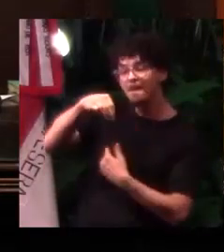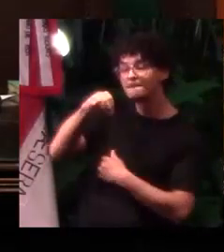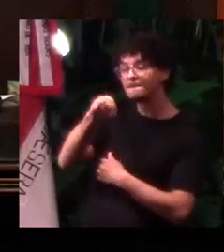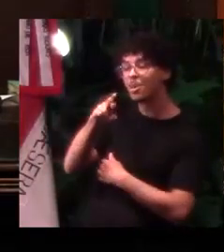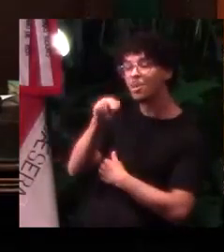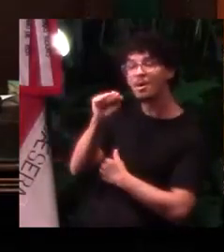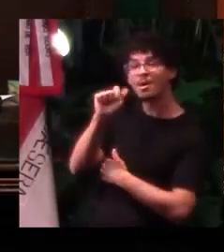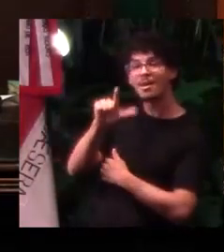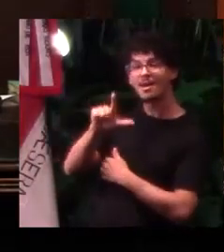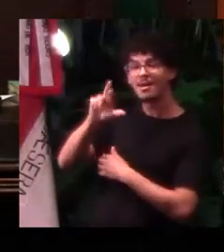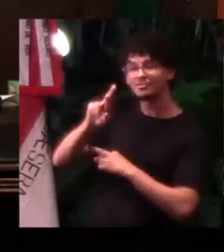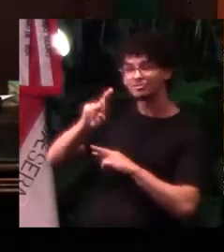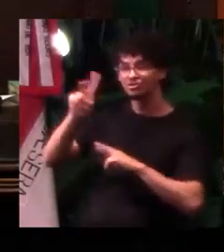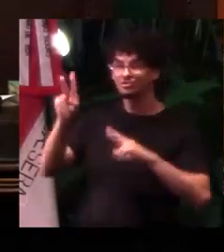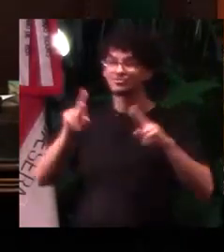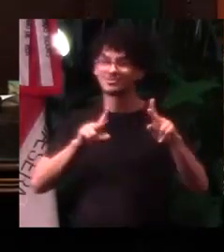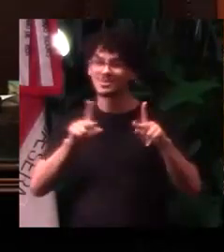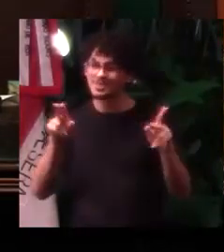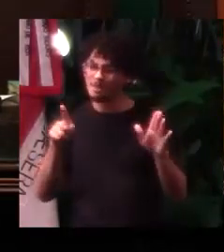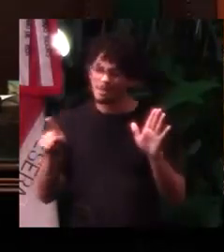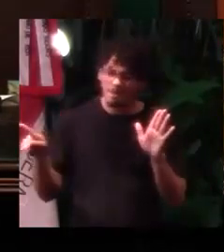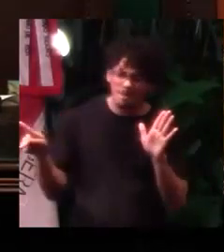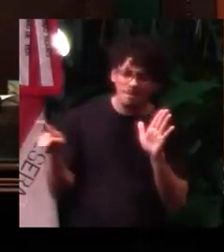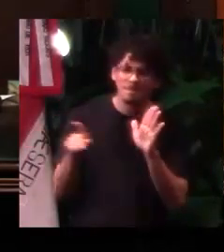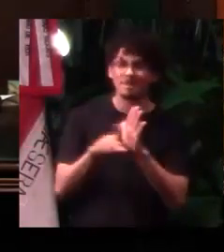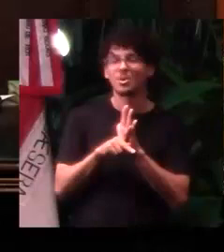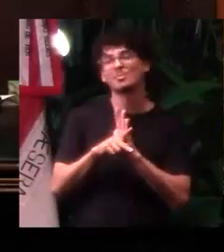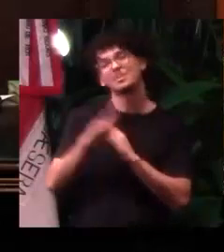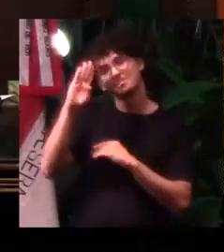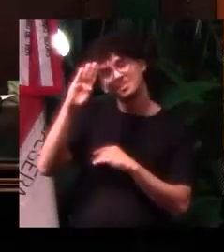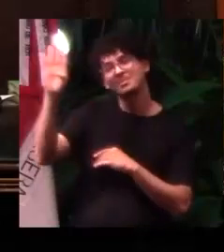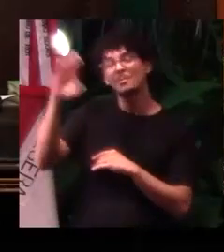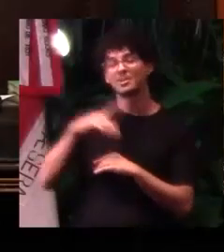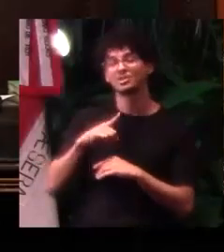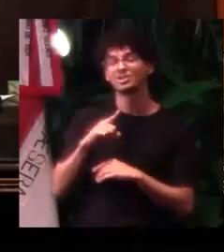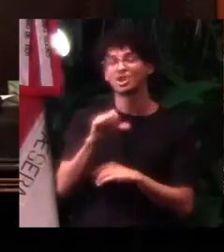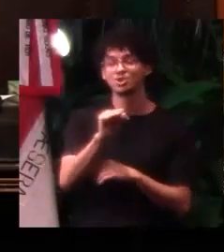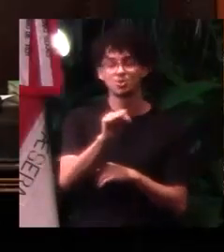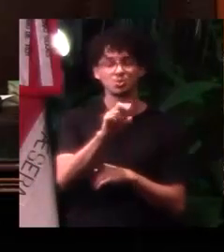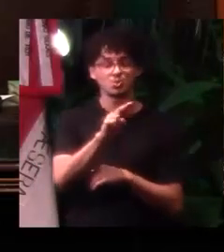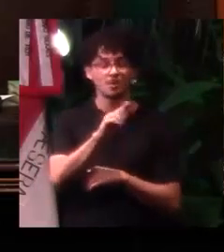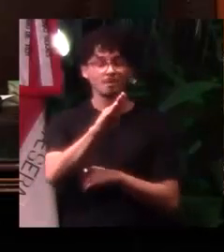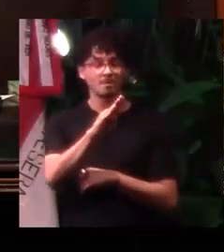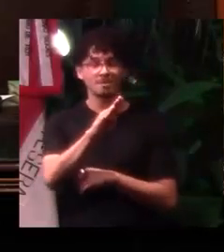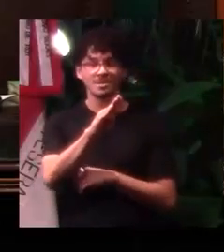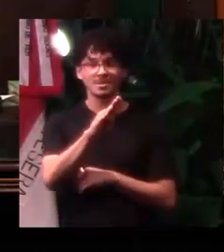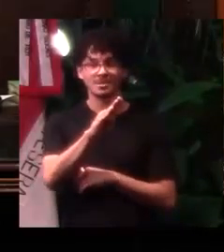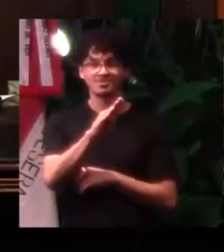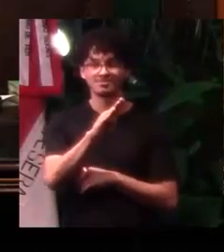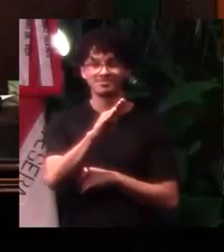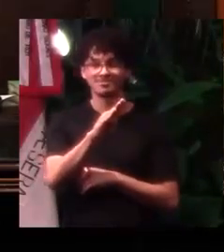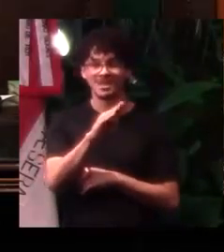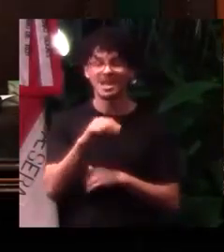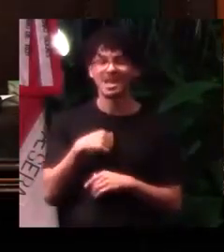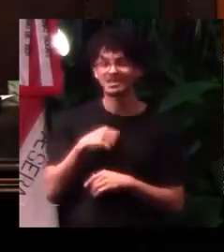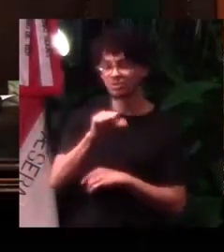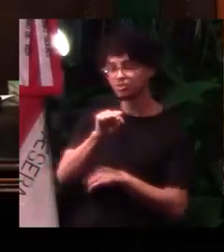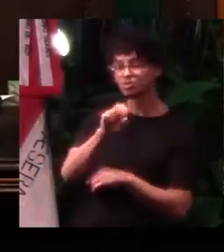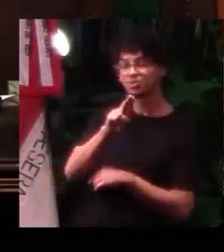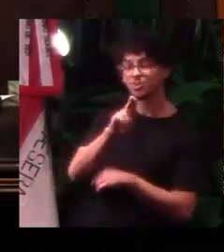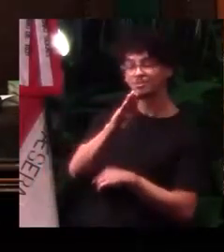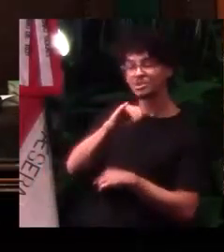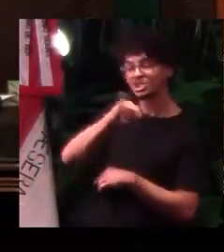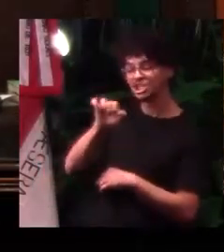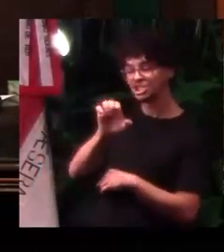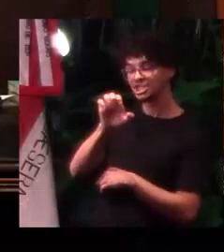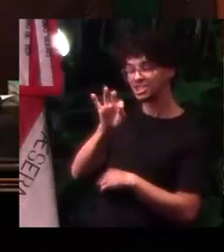própria subjetividade, que é ultravalorizada. Alguns chegam a dizer que é inventada. Há aqueles que vão dizer que a